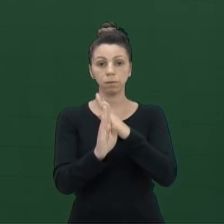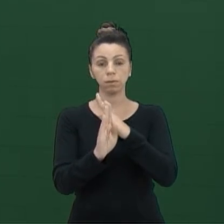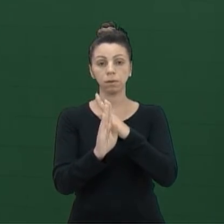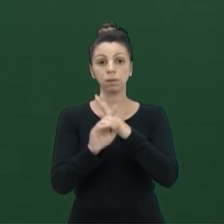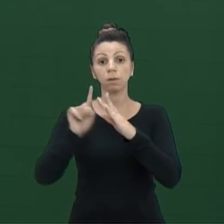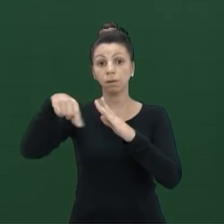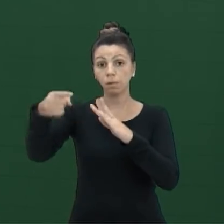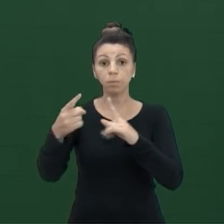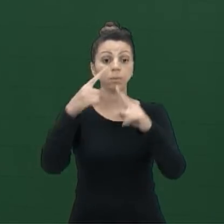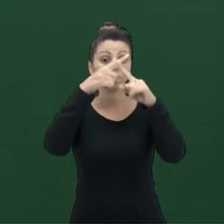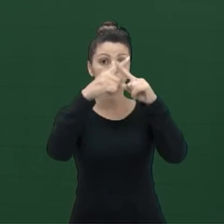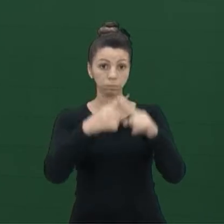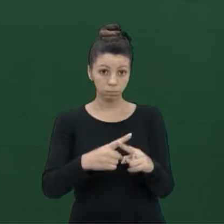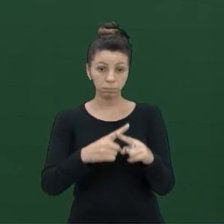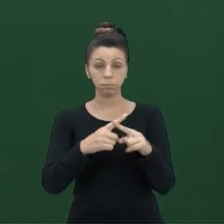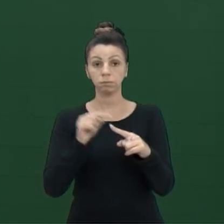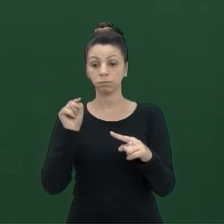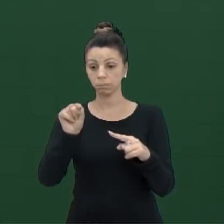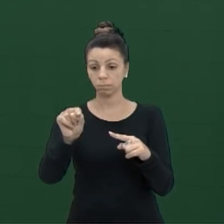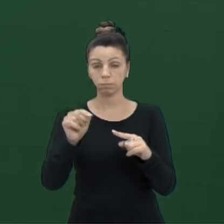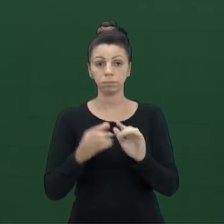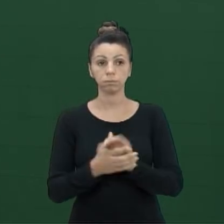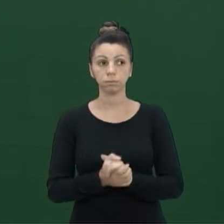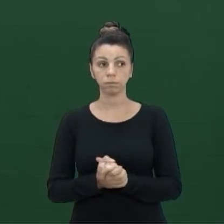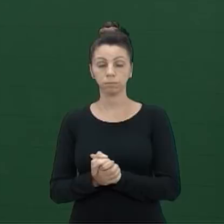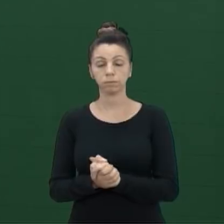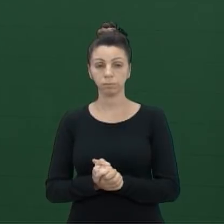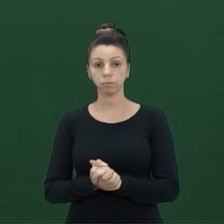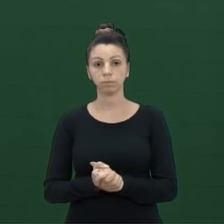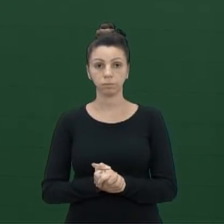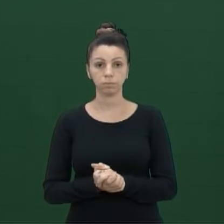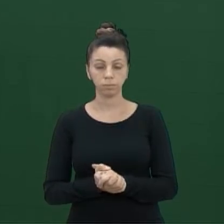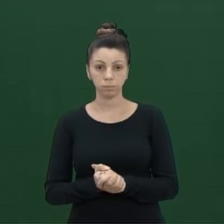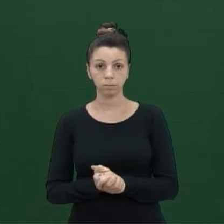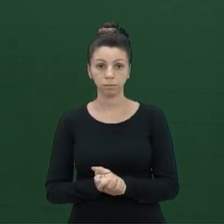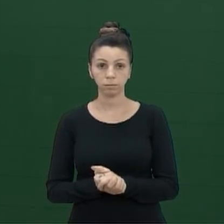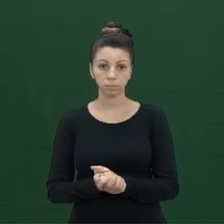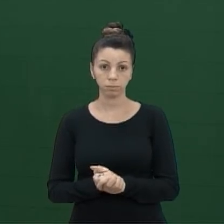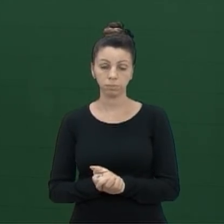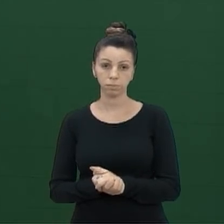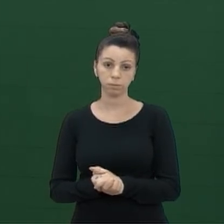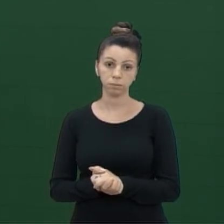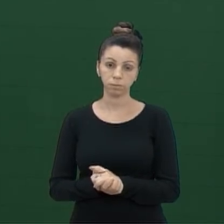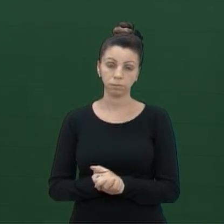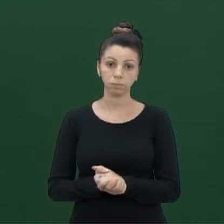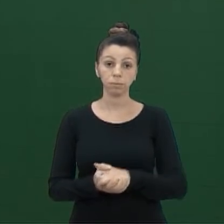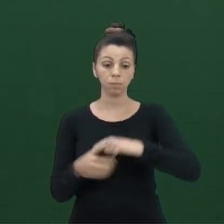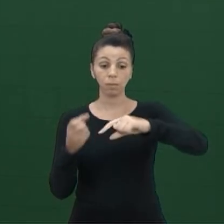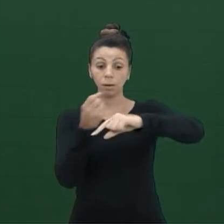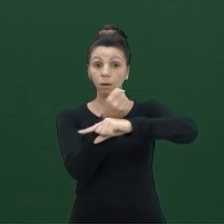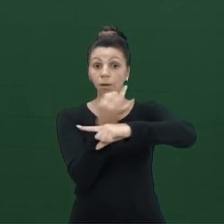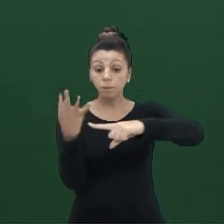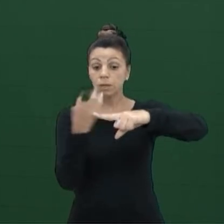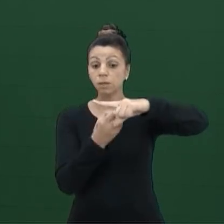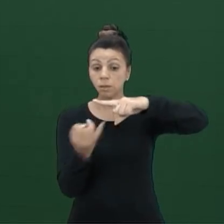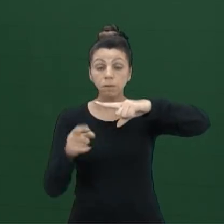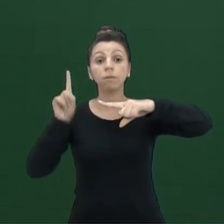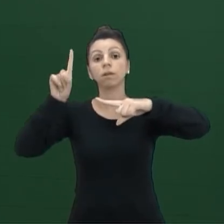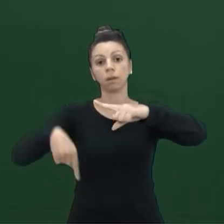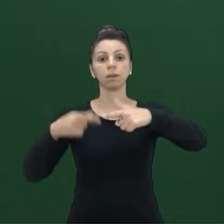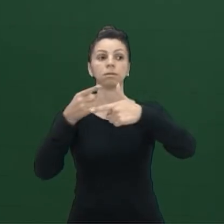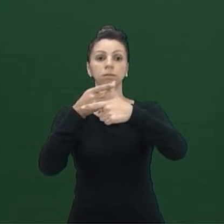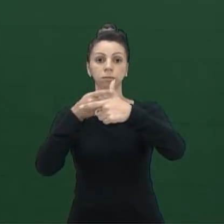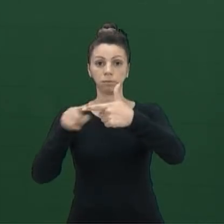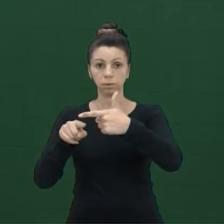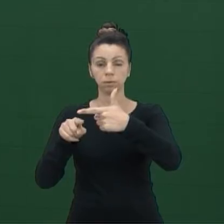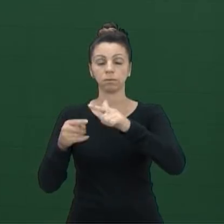ali, 2 sobre 5. Faz tempo que eu venho dizendo para vocês, fração é divisão.